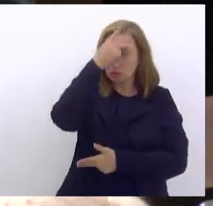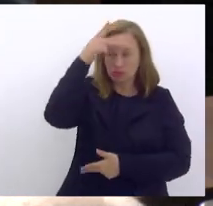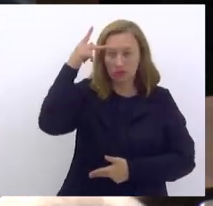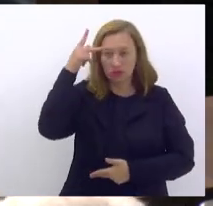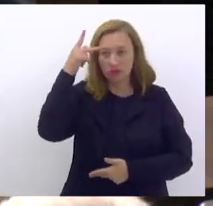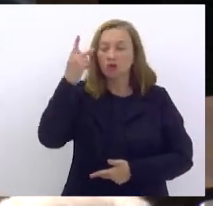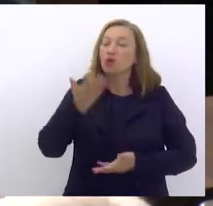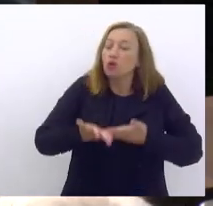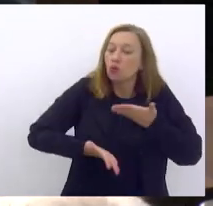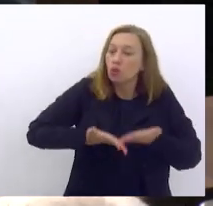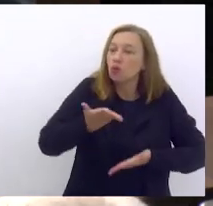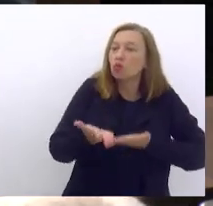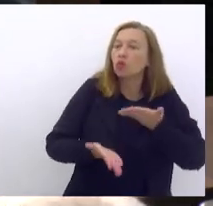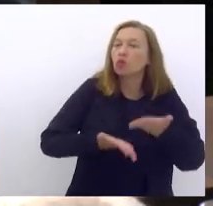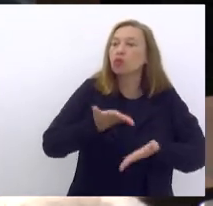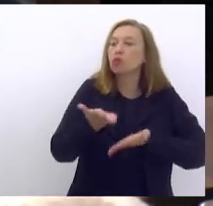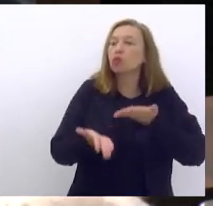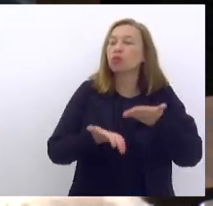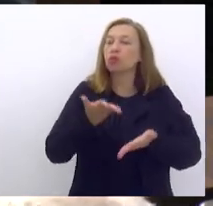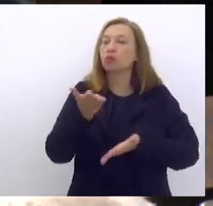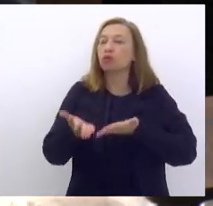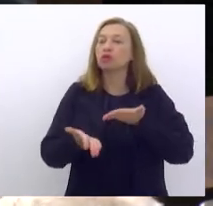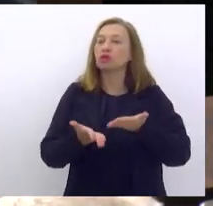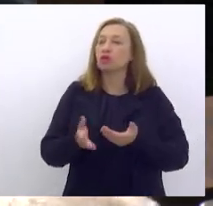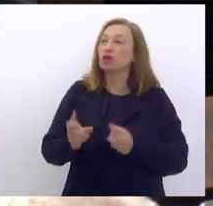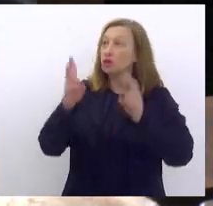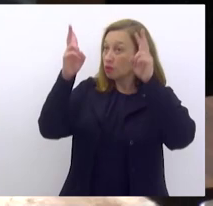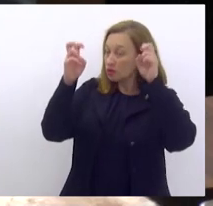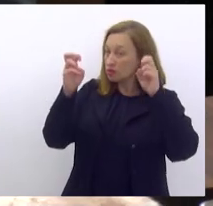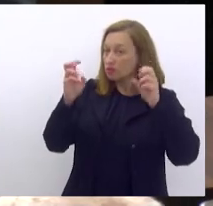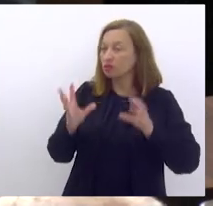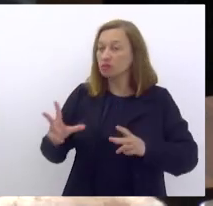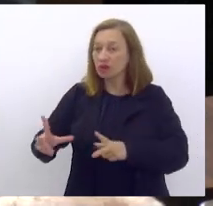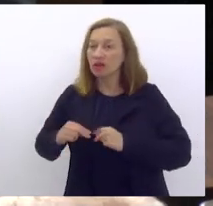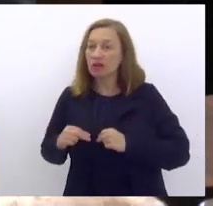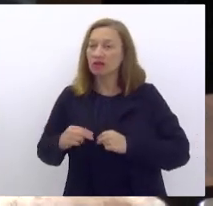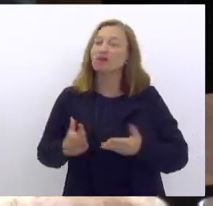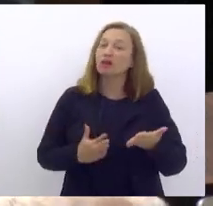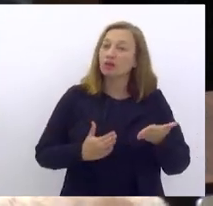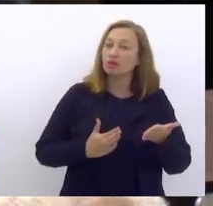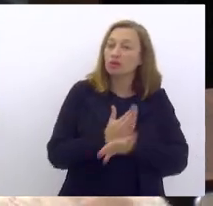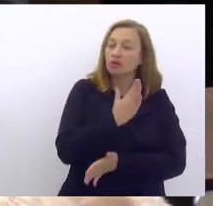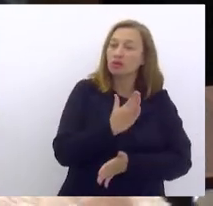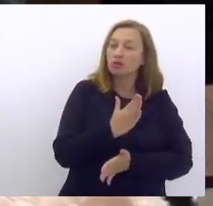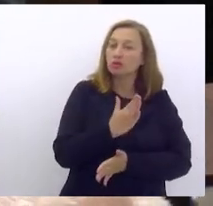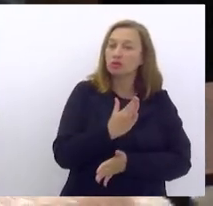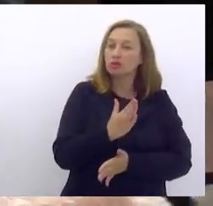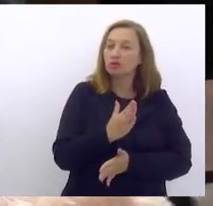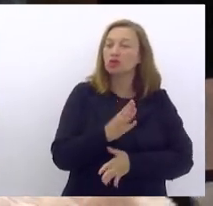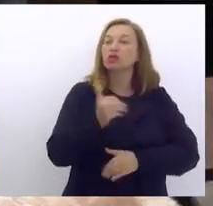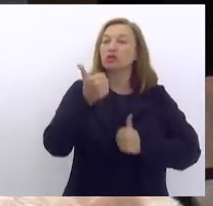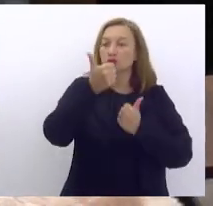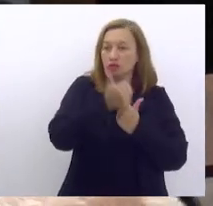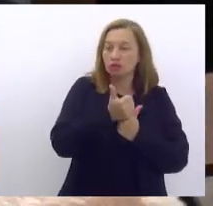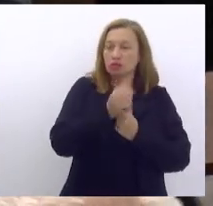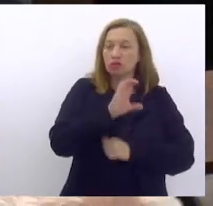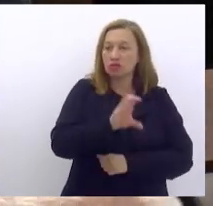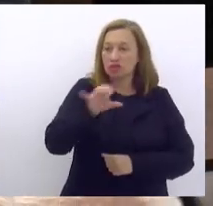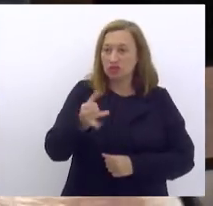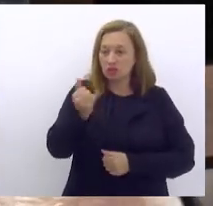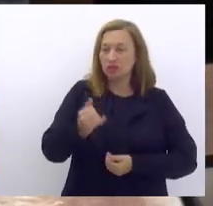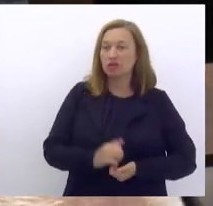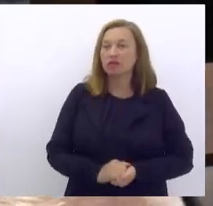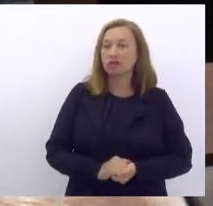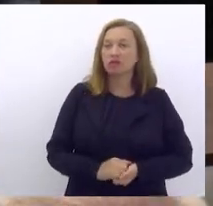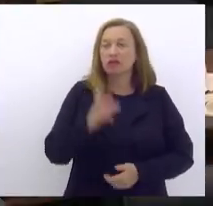com o zelo e cuidado que o caso merece. Então, o nosso parecer é favorável nos termos do substitutivo da CCJ.